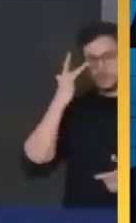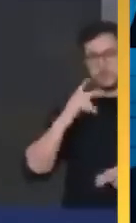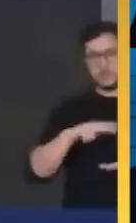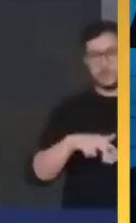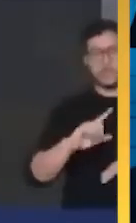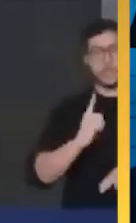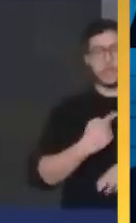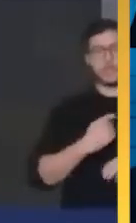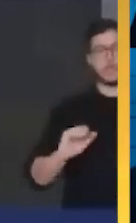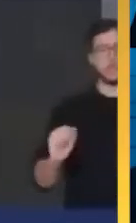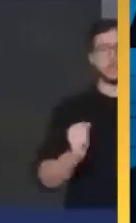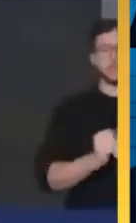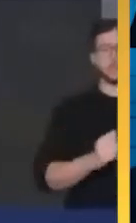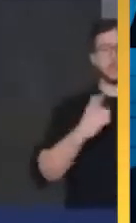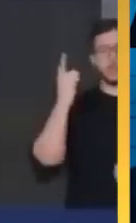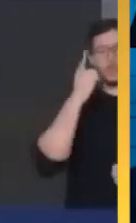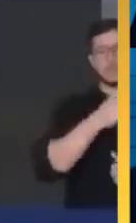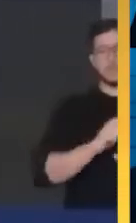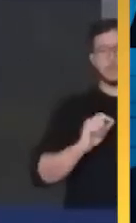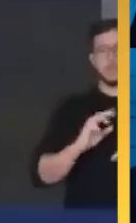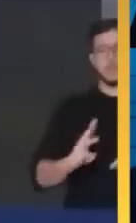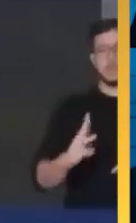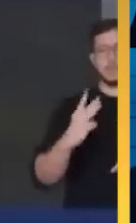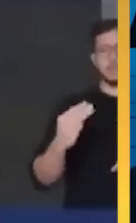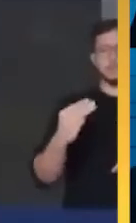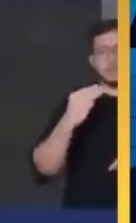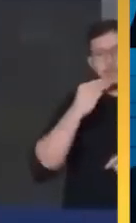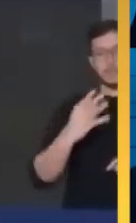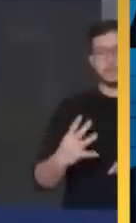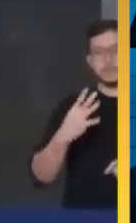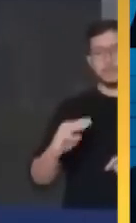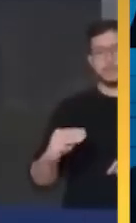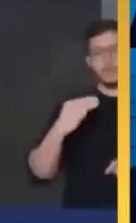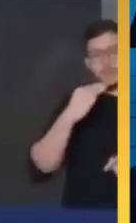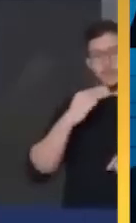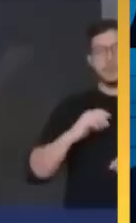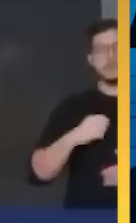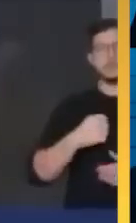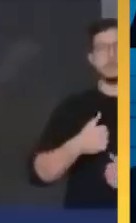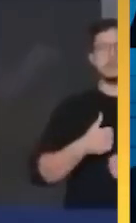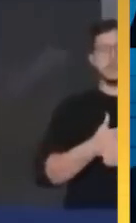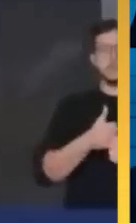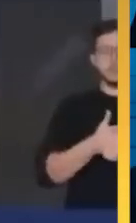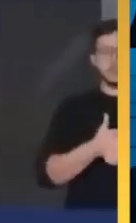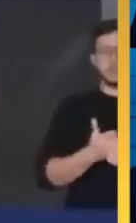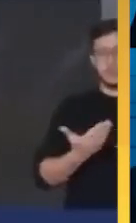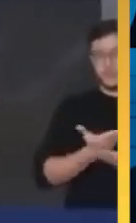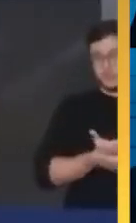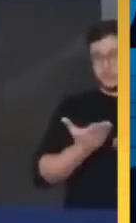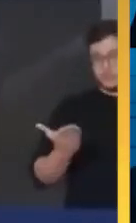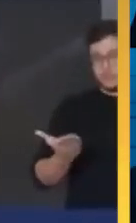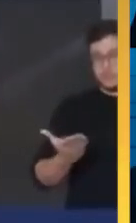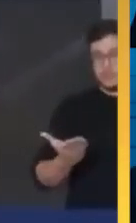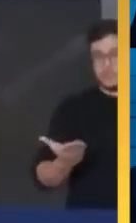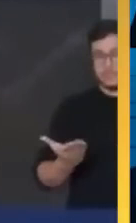Sandro Lúcio que juntos consegue 34 milhões de seguidores que acompanham a sua luta a você meu